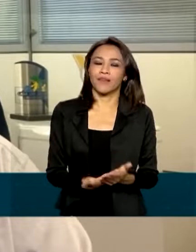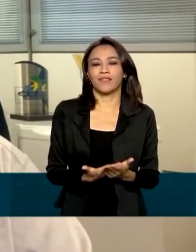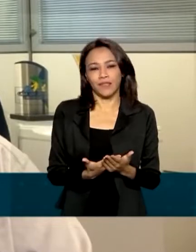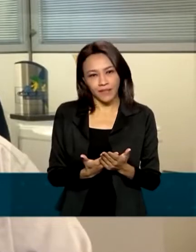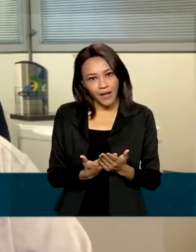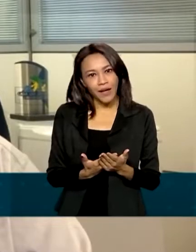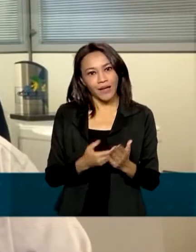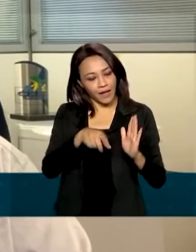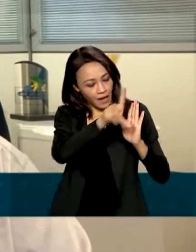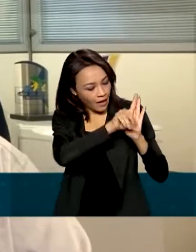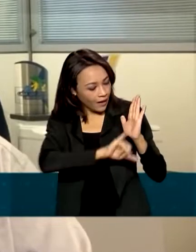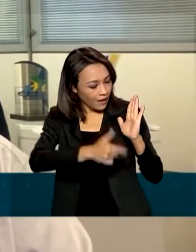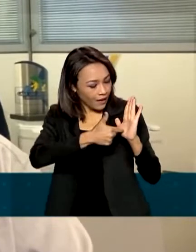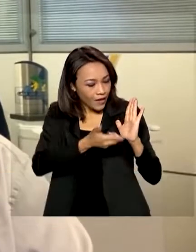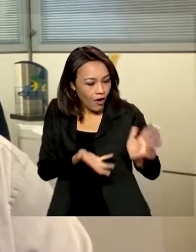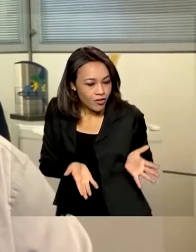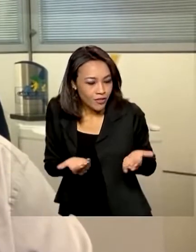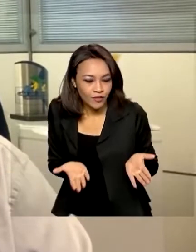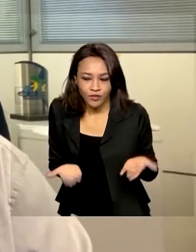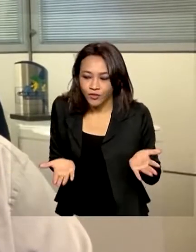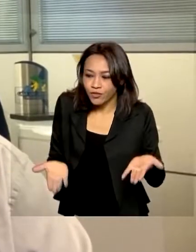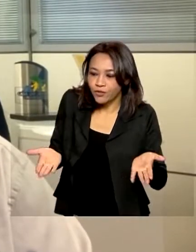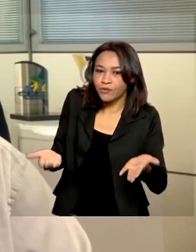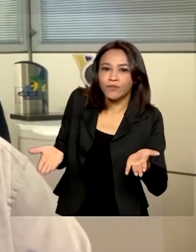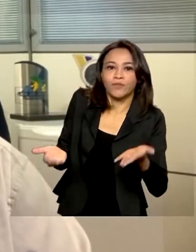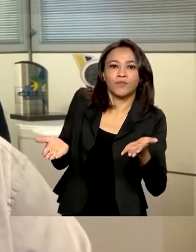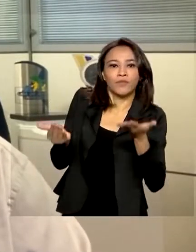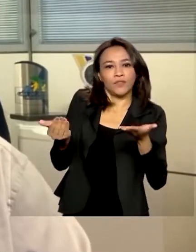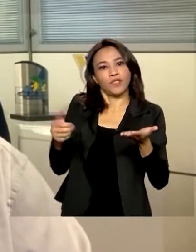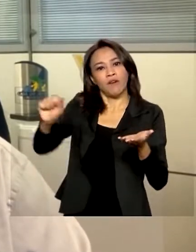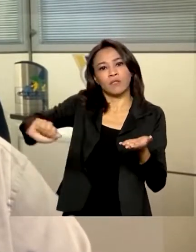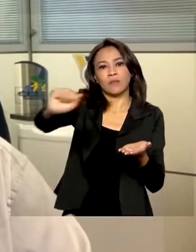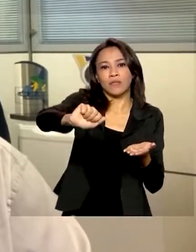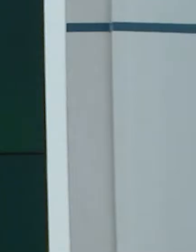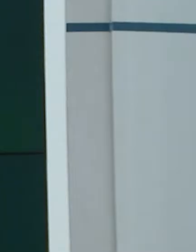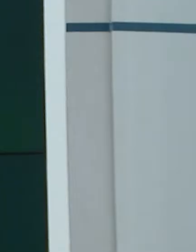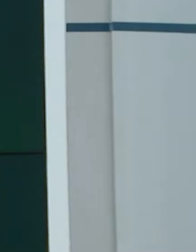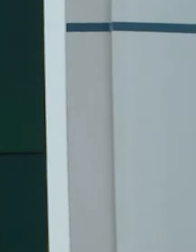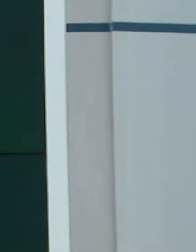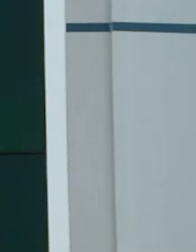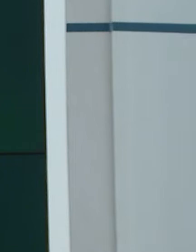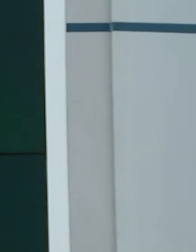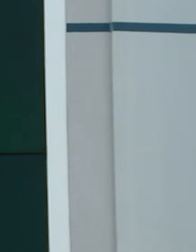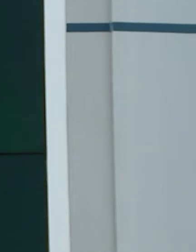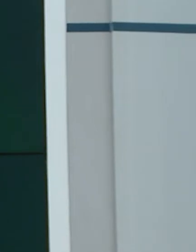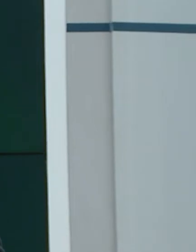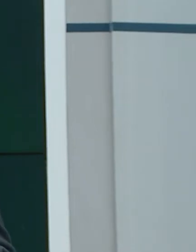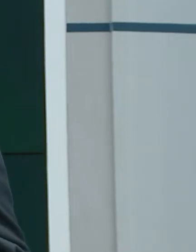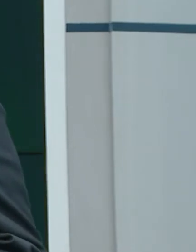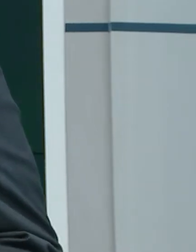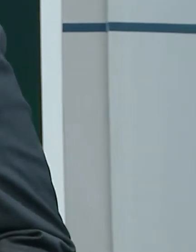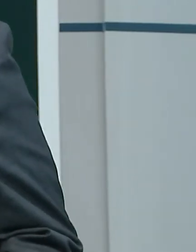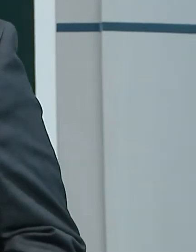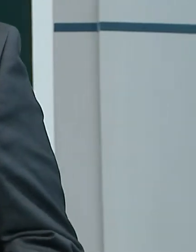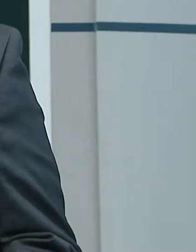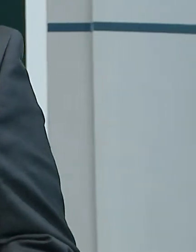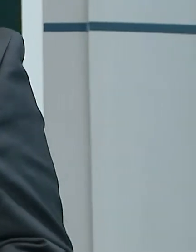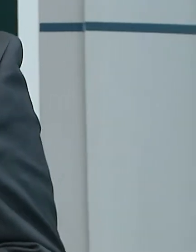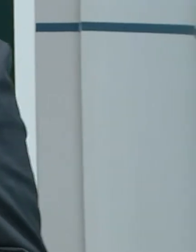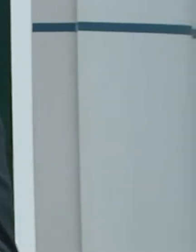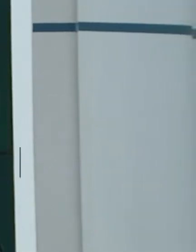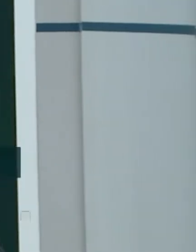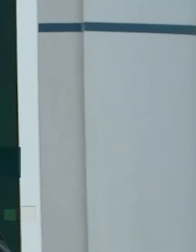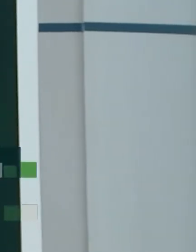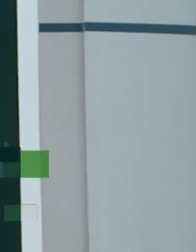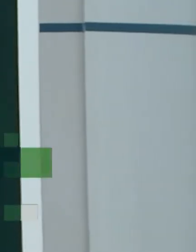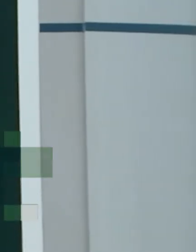de Incentivo tem no mercado, né, das entidades proponentes, dos patrocinadores. E três crianças que fazem parte de